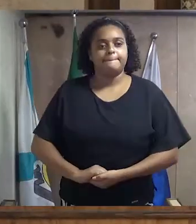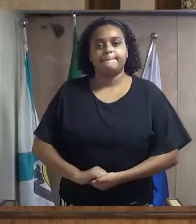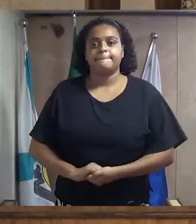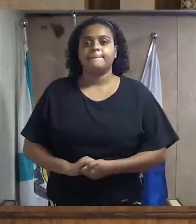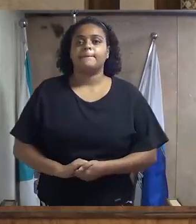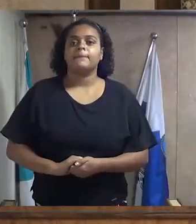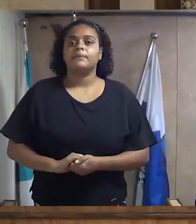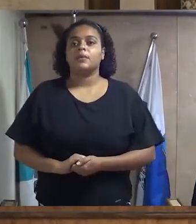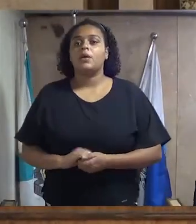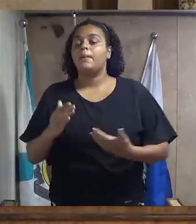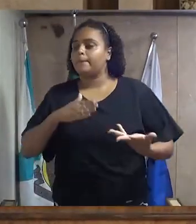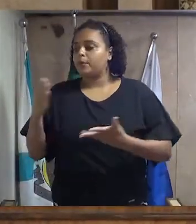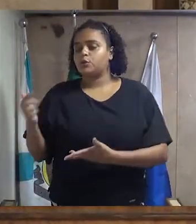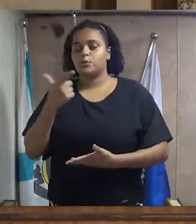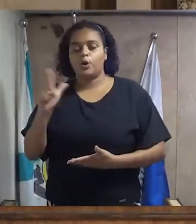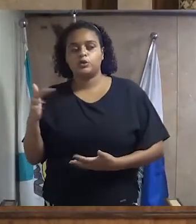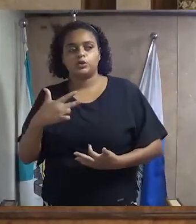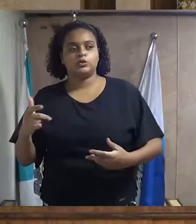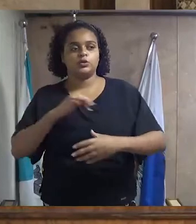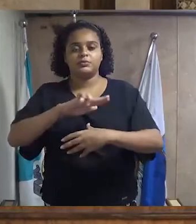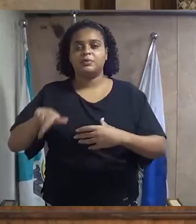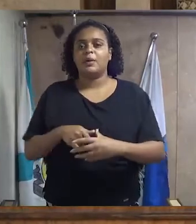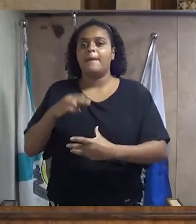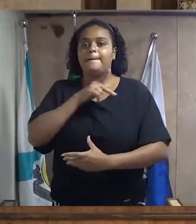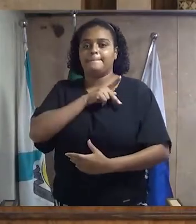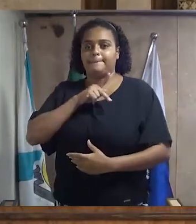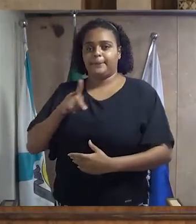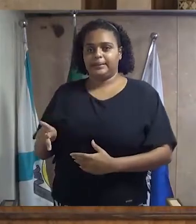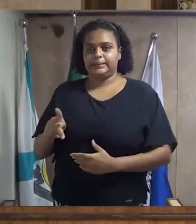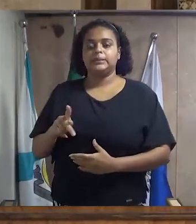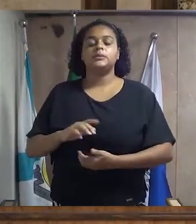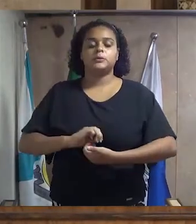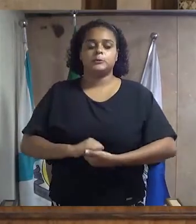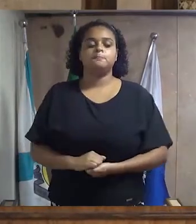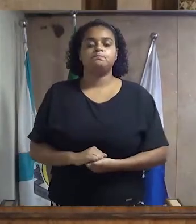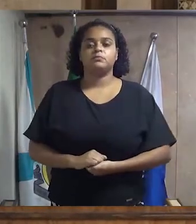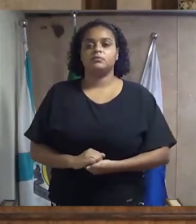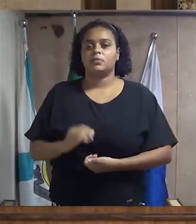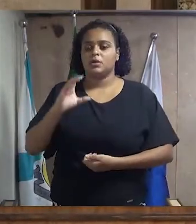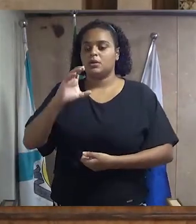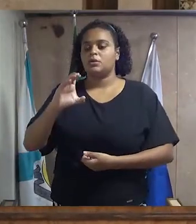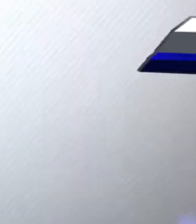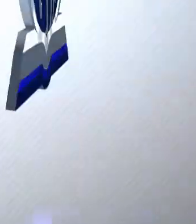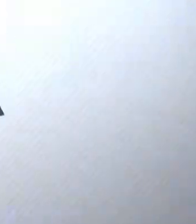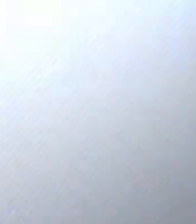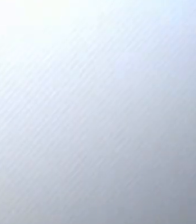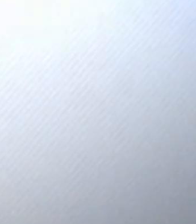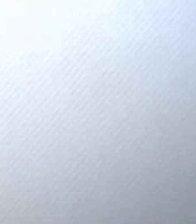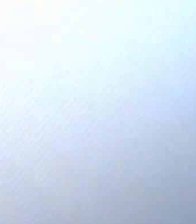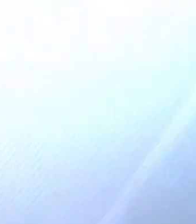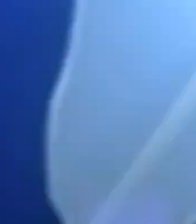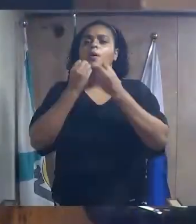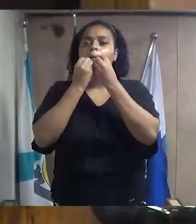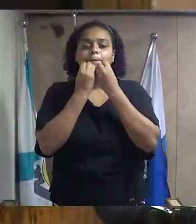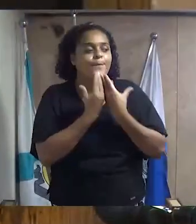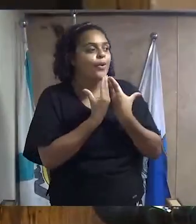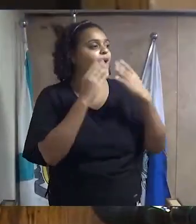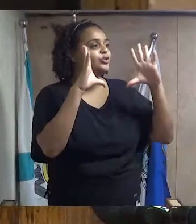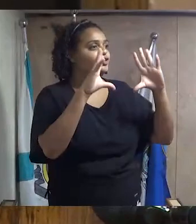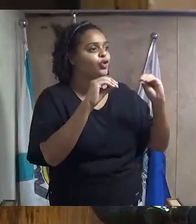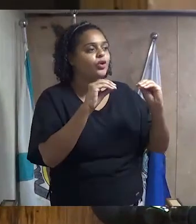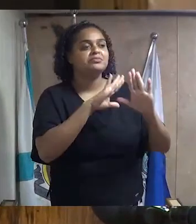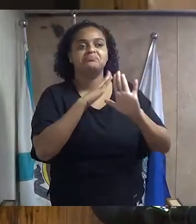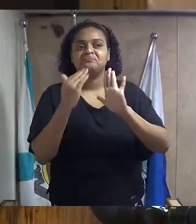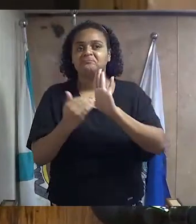Próximo vereador inscrito, presidente dessa casa, Celso Dobre. Boa noite a todos